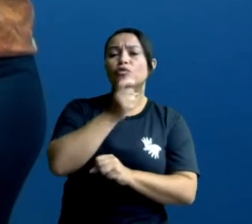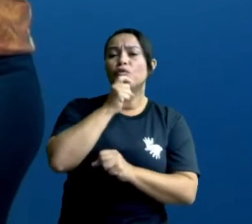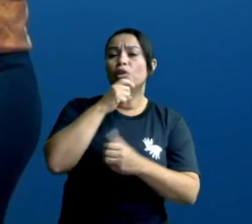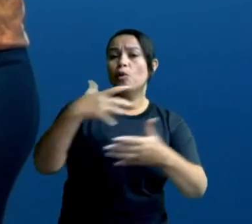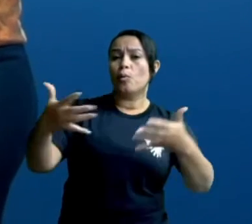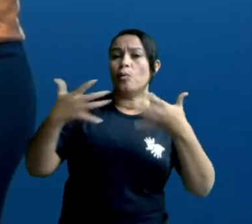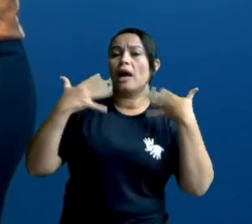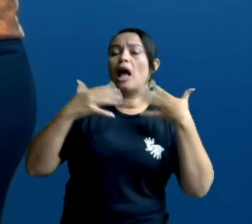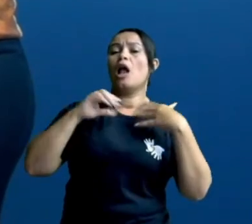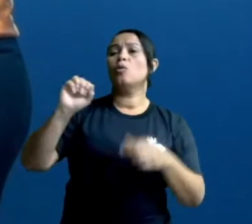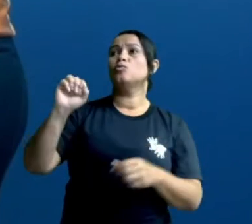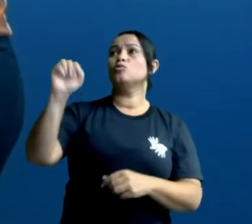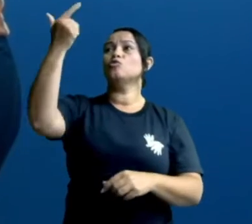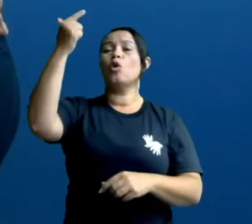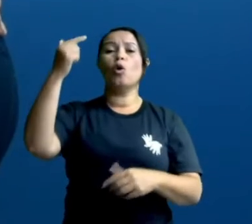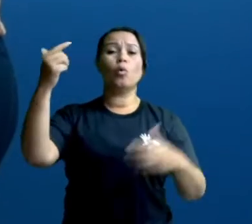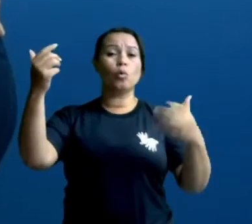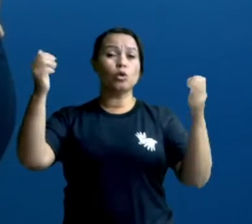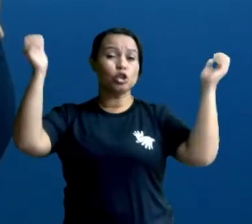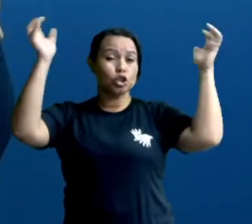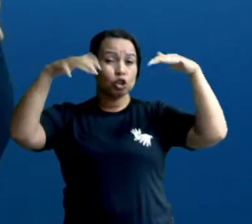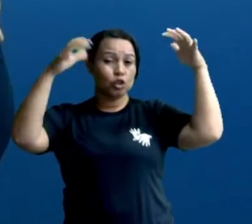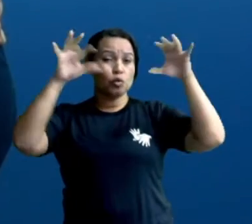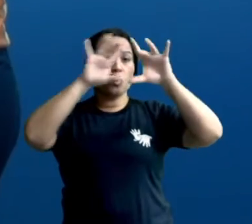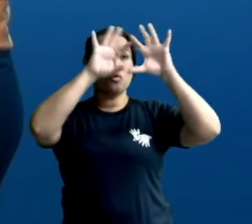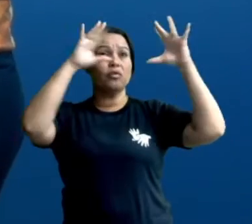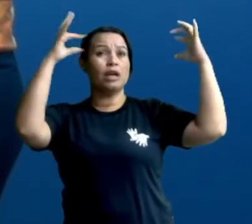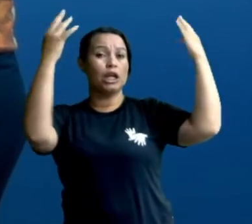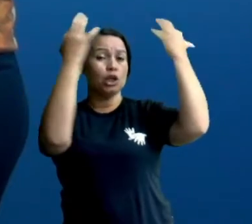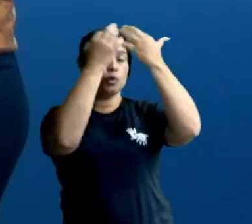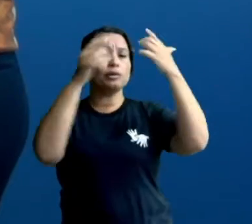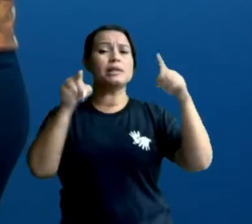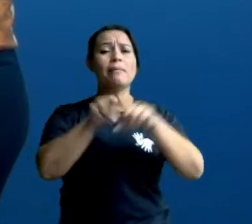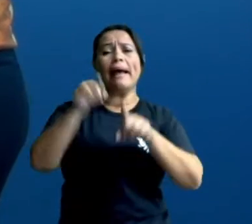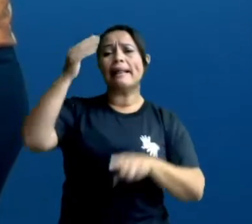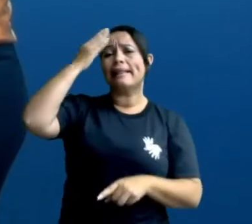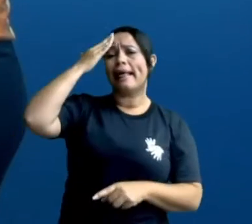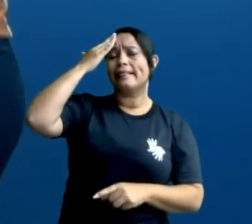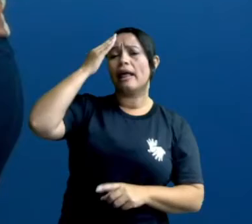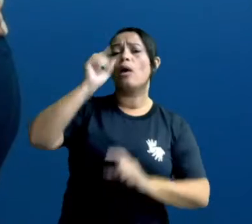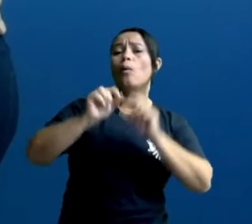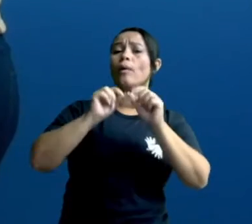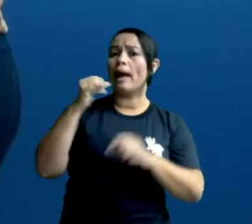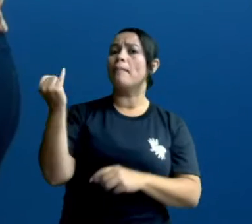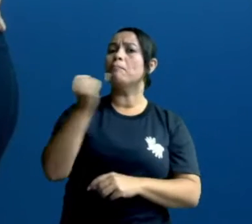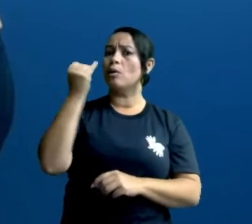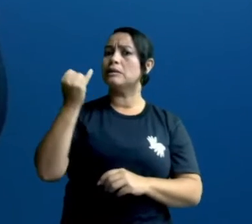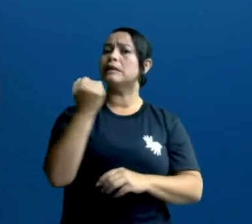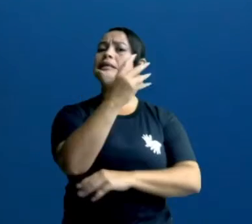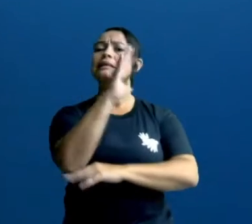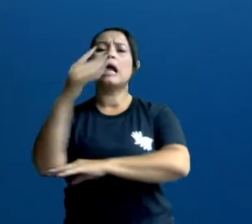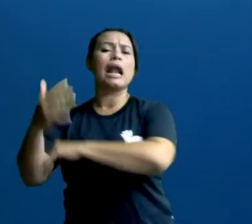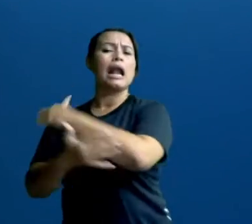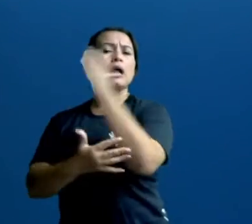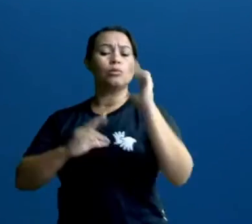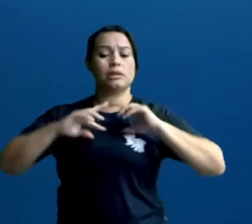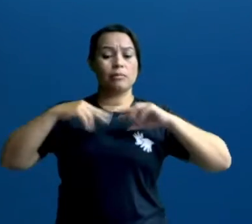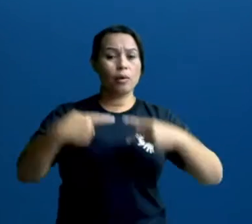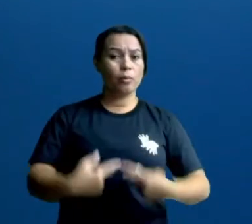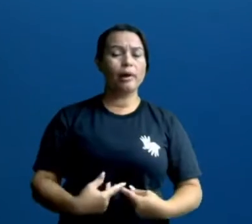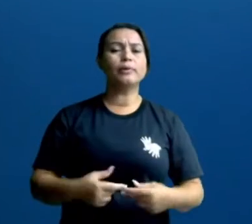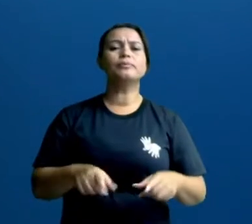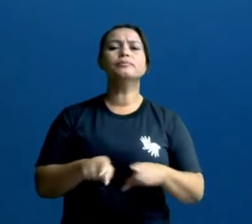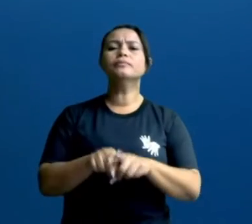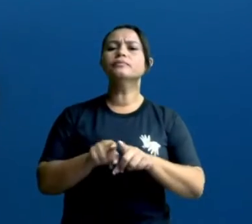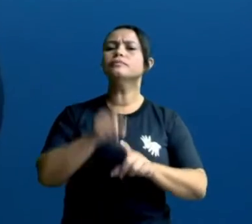calor sol e chuva e nuvens e compreender a importância da natureza para o ser humano nós vamos ver